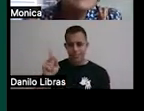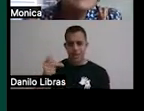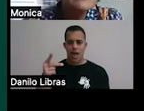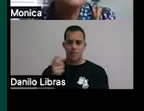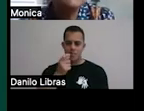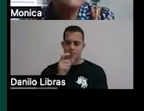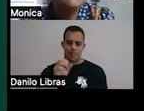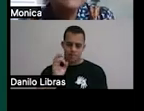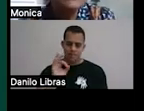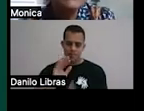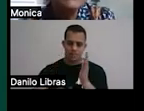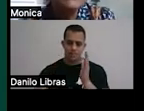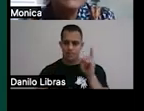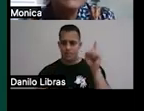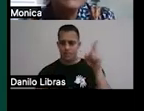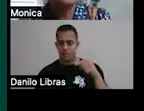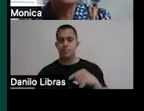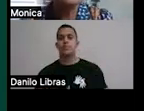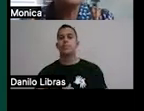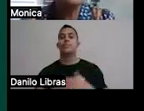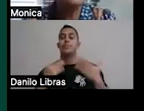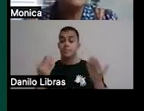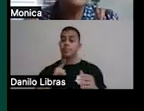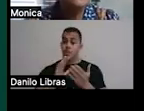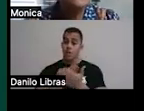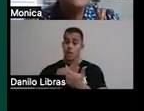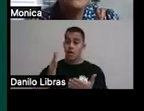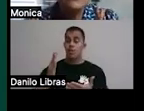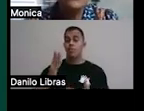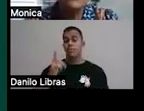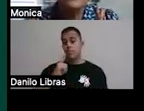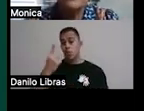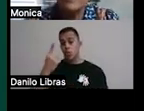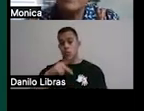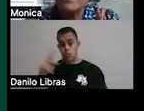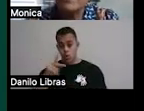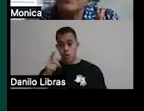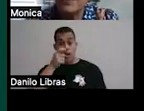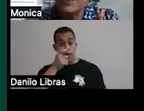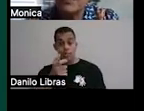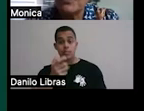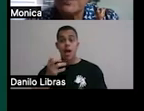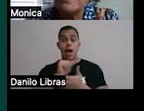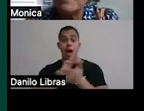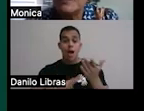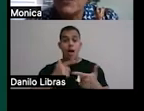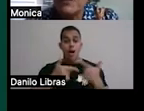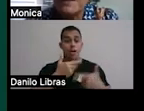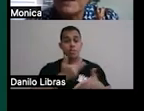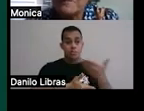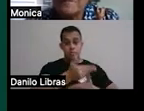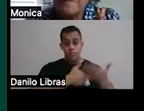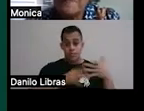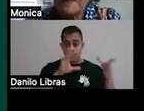se algum de vocês é professor de uma escola e está interessado em que a gente leve alguma atividade, é só falar com a gente para